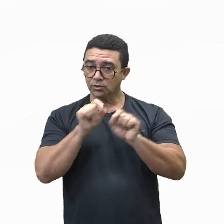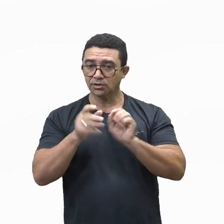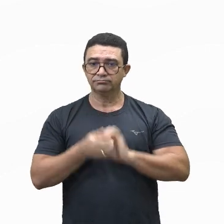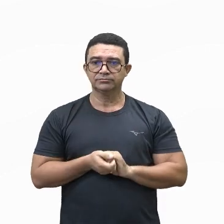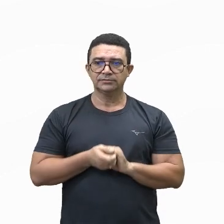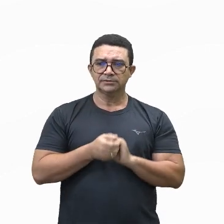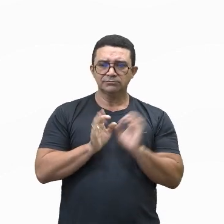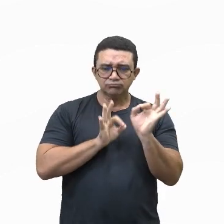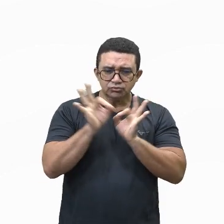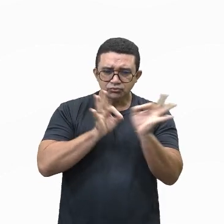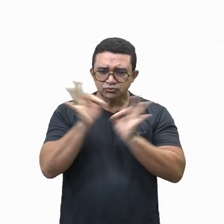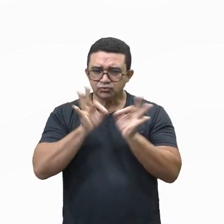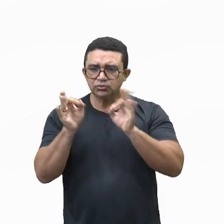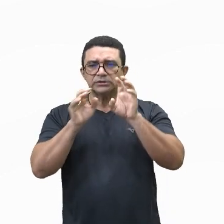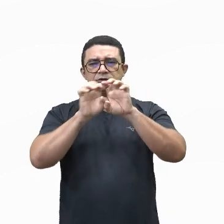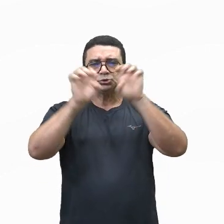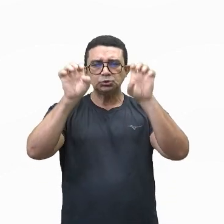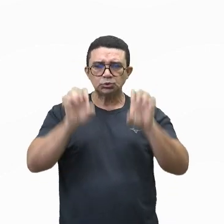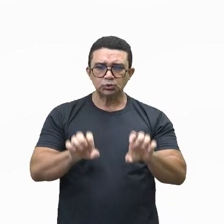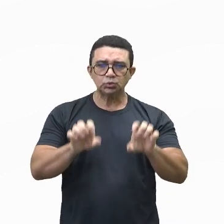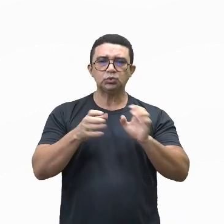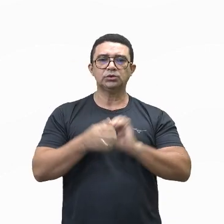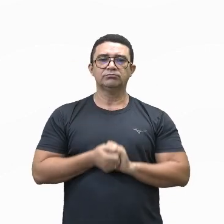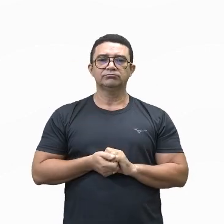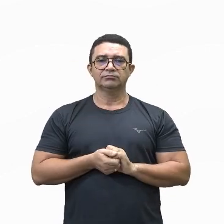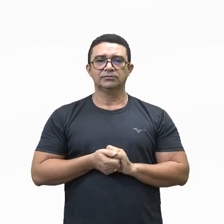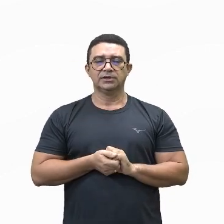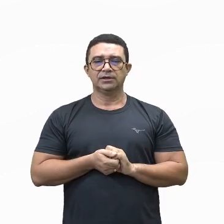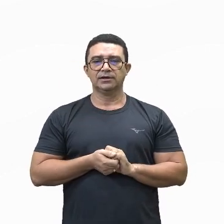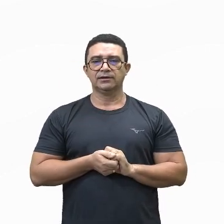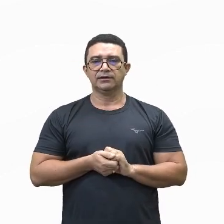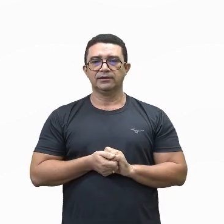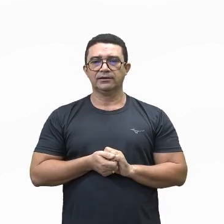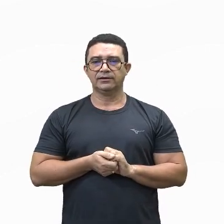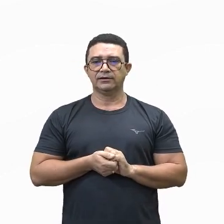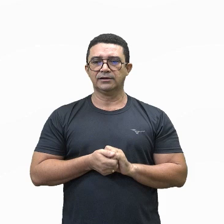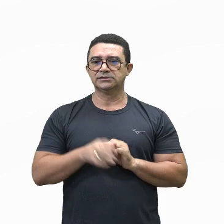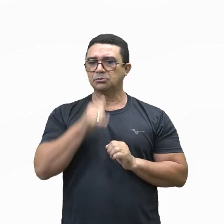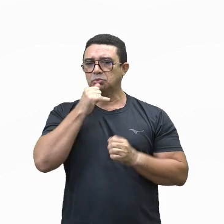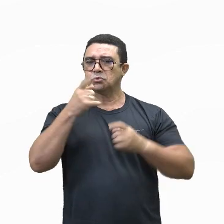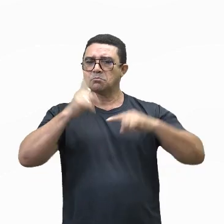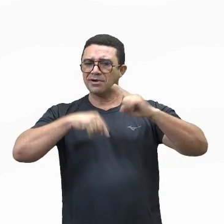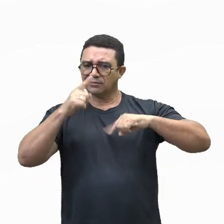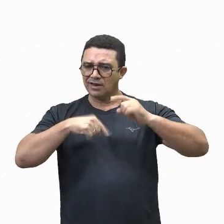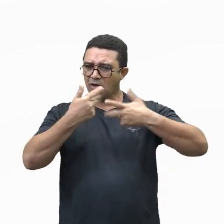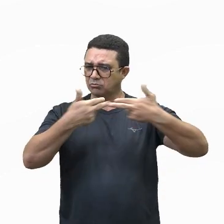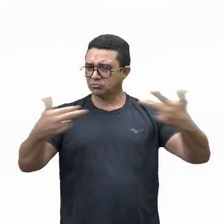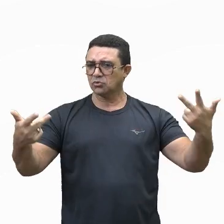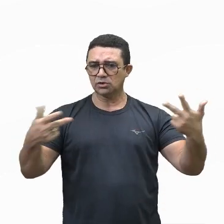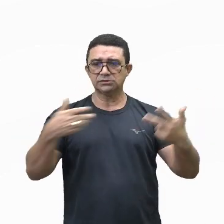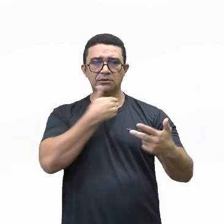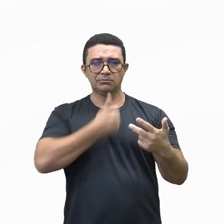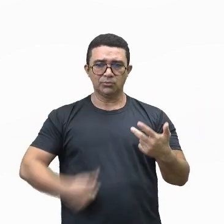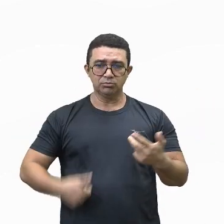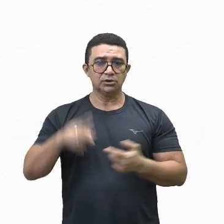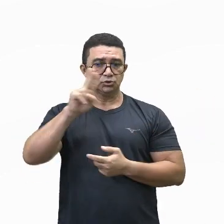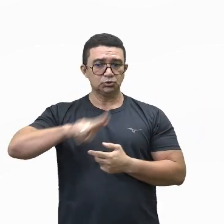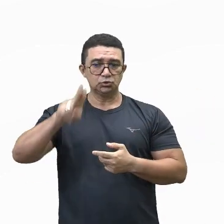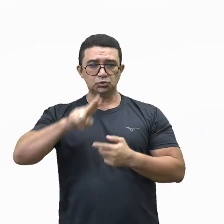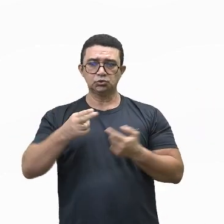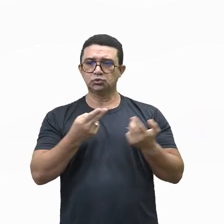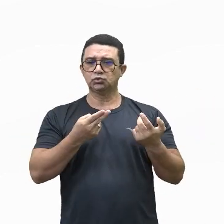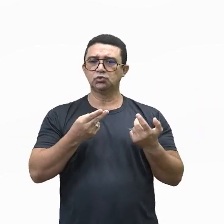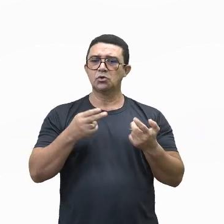de infraestrutura, tanto no que diz respeito a bens públicos de uso comum do